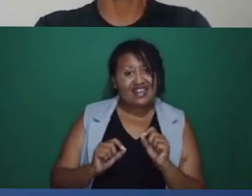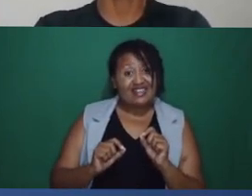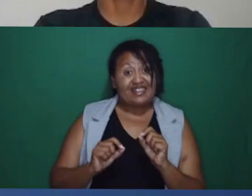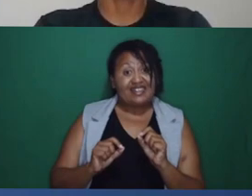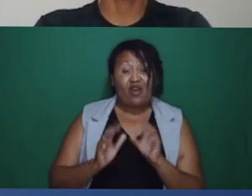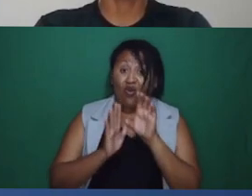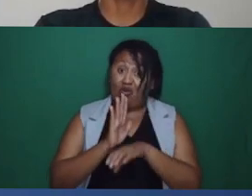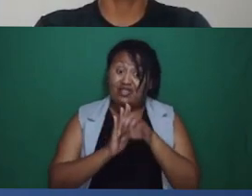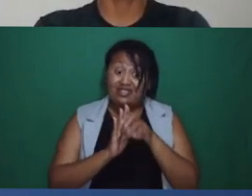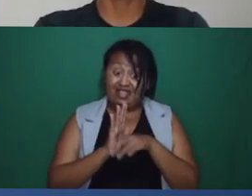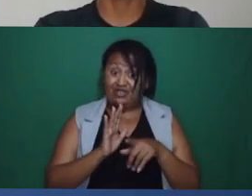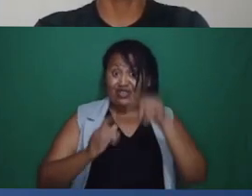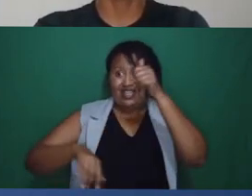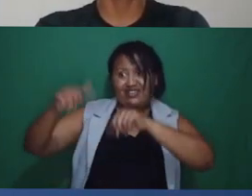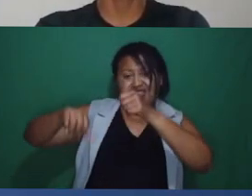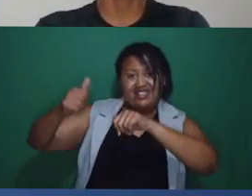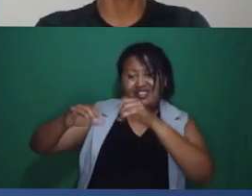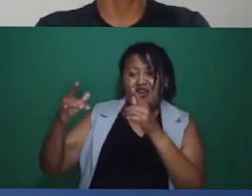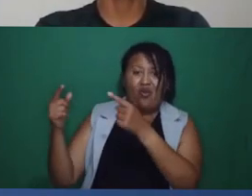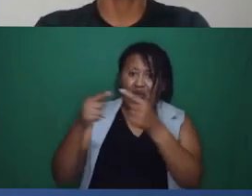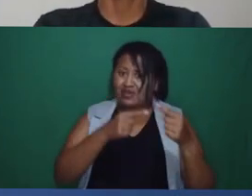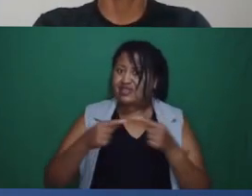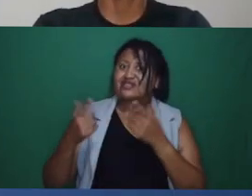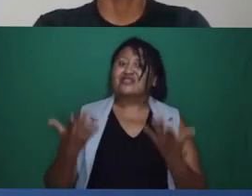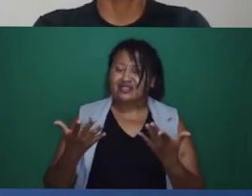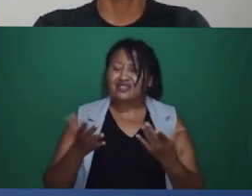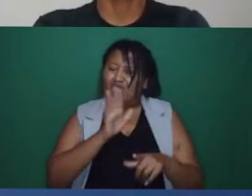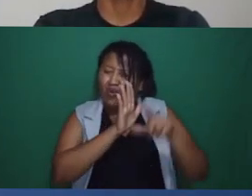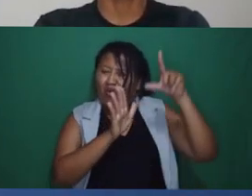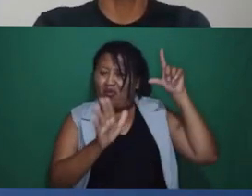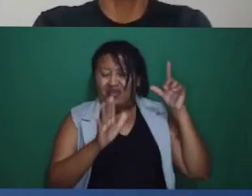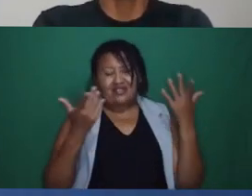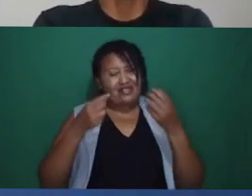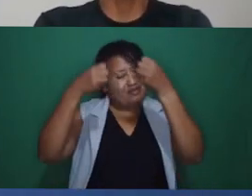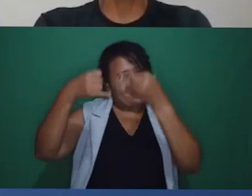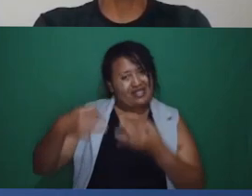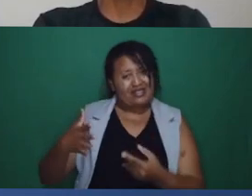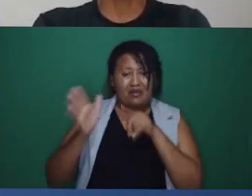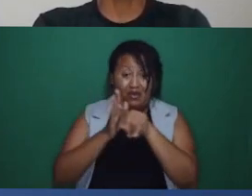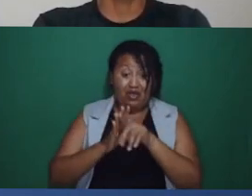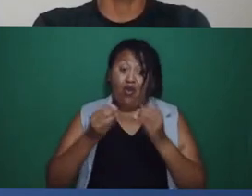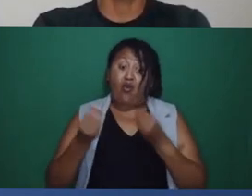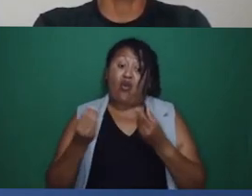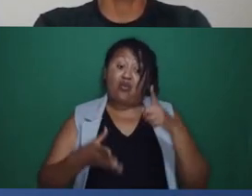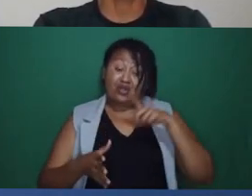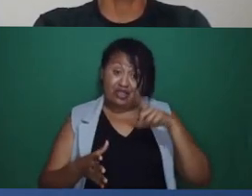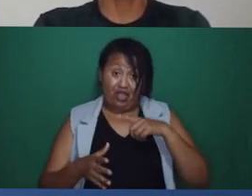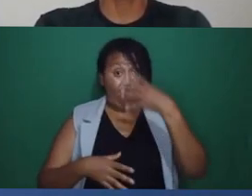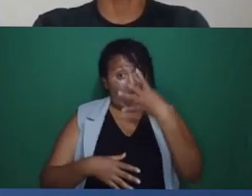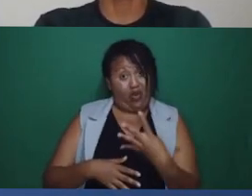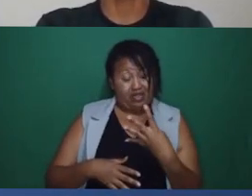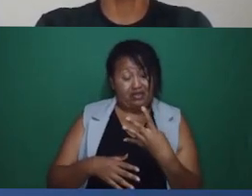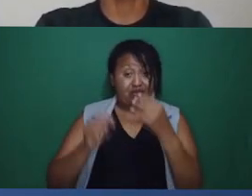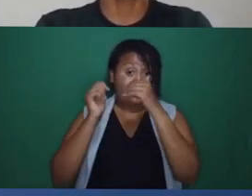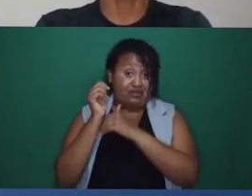de análise combinatória lá em princípio multiplicativo toda aquela questão como eu tenho uma senha de quatro